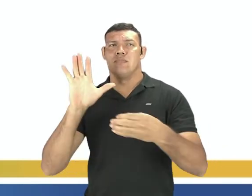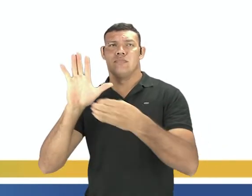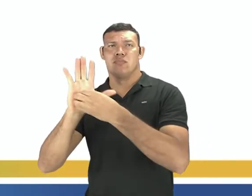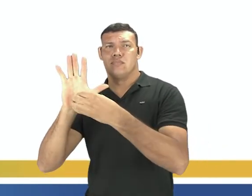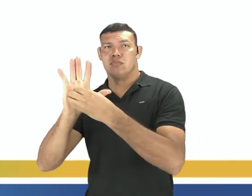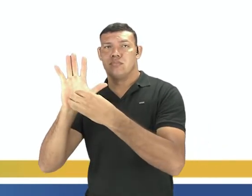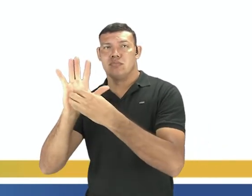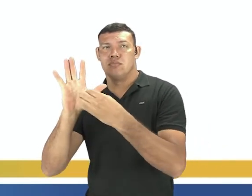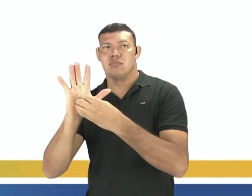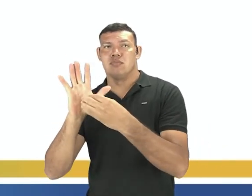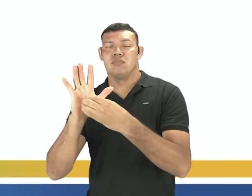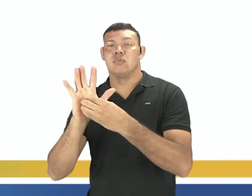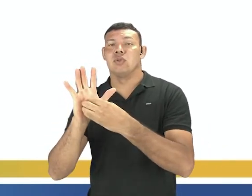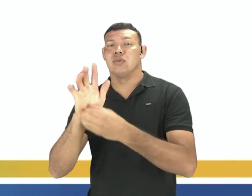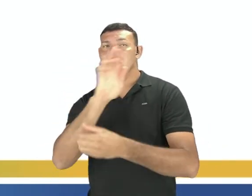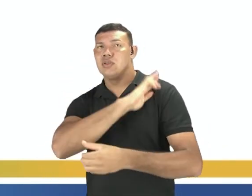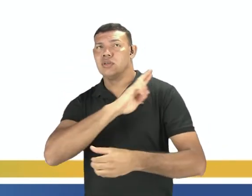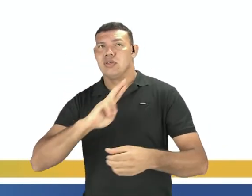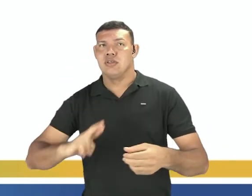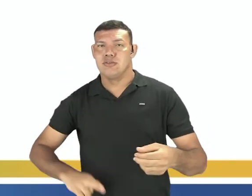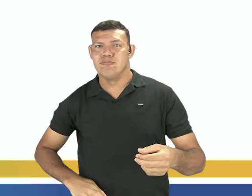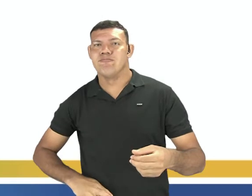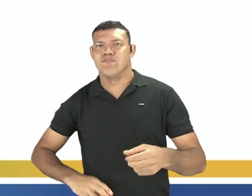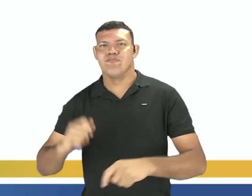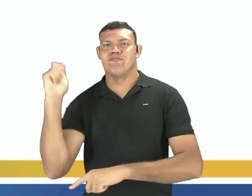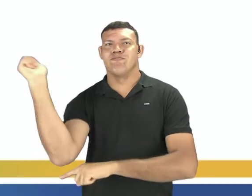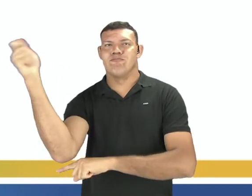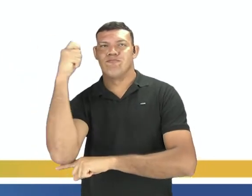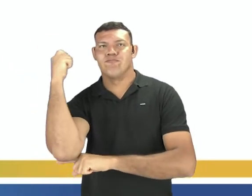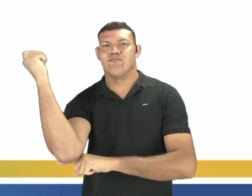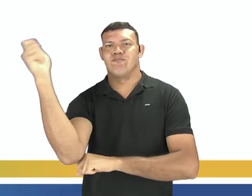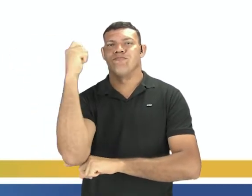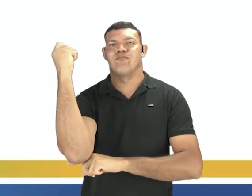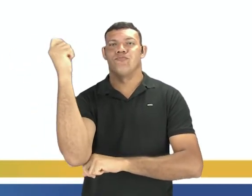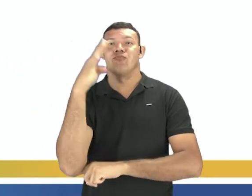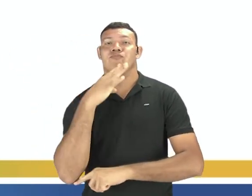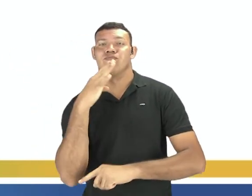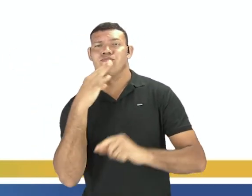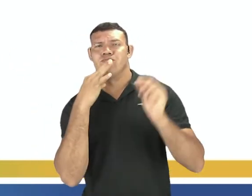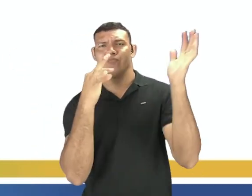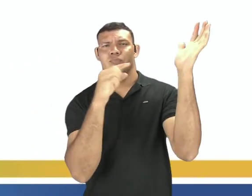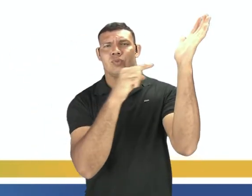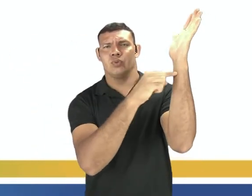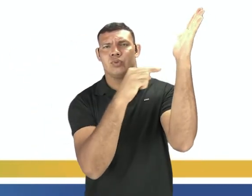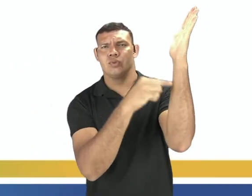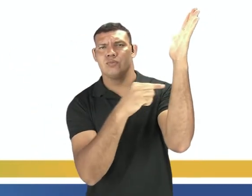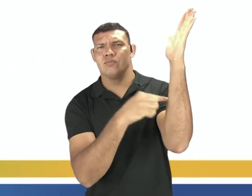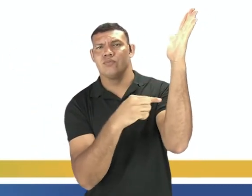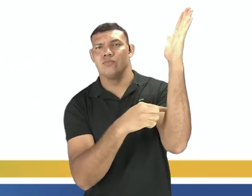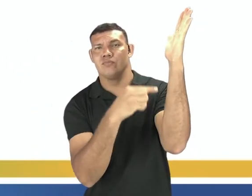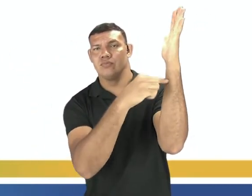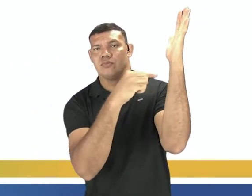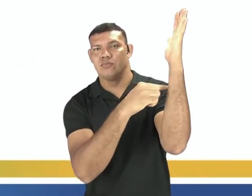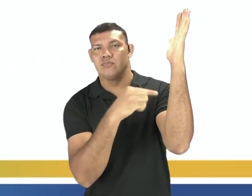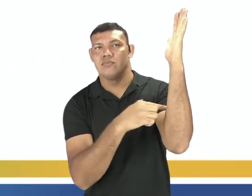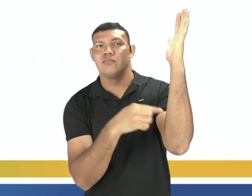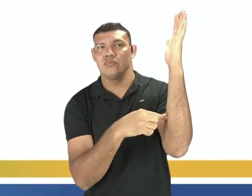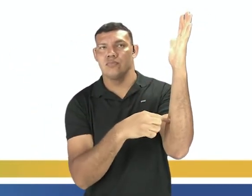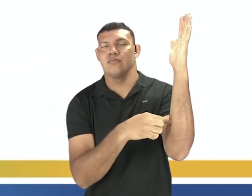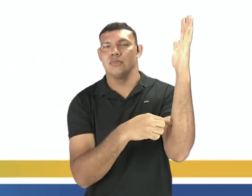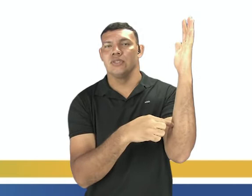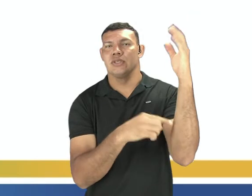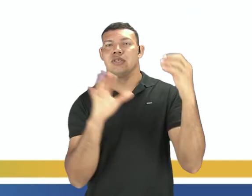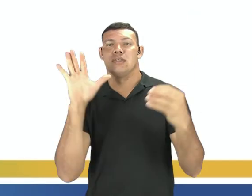Rio-Grandense, que eles eram conhecidos como Pica-Paus, e o Partido Federalista, que eram aí